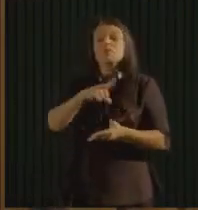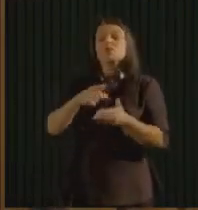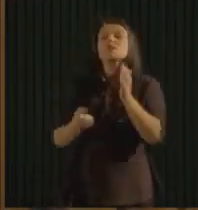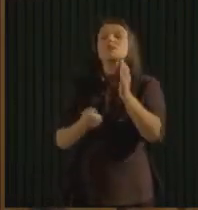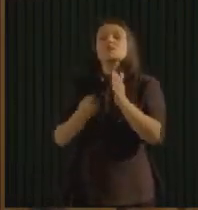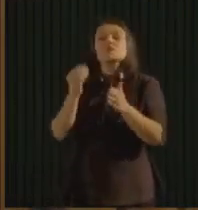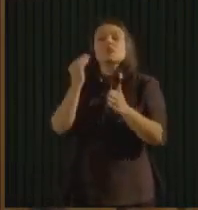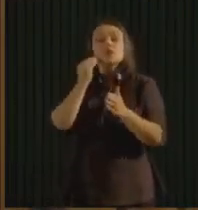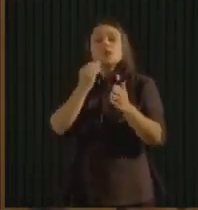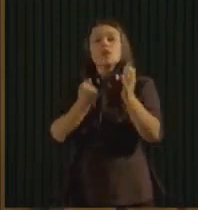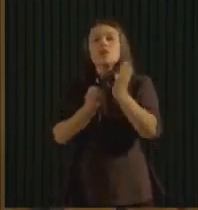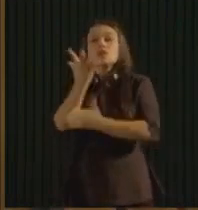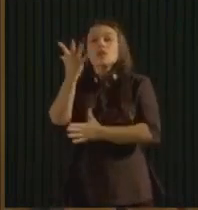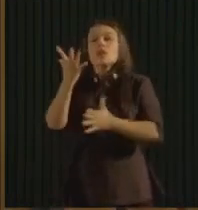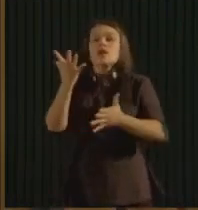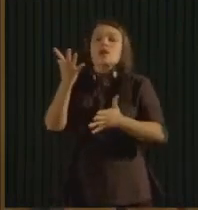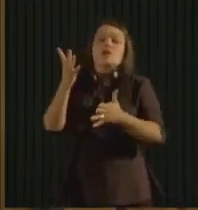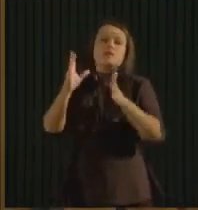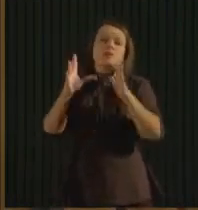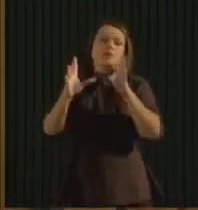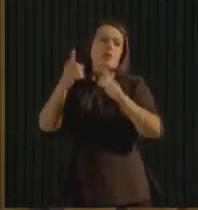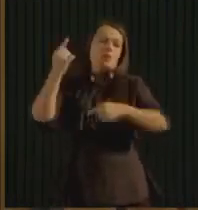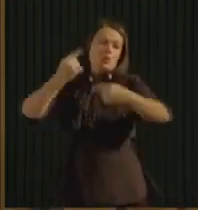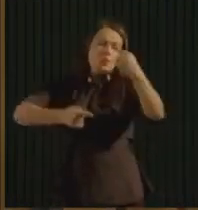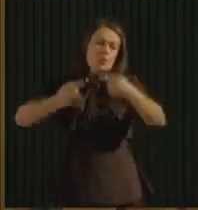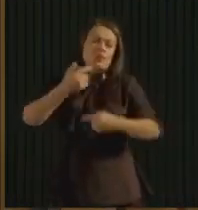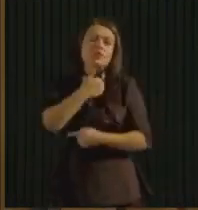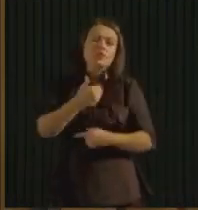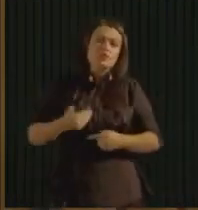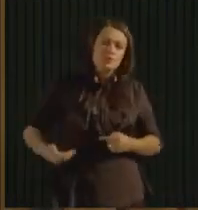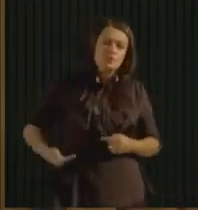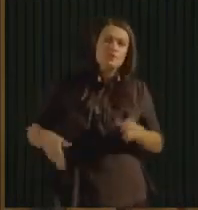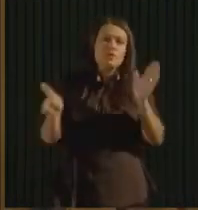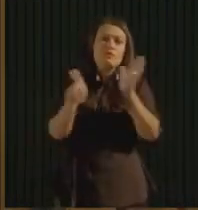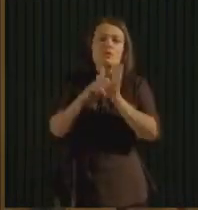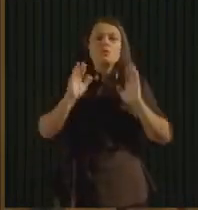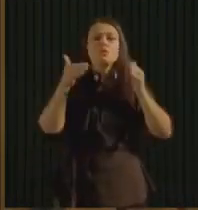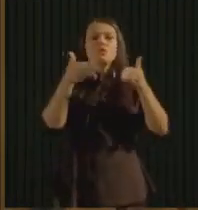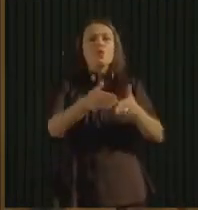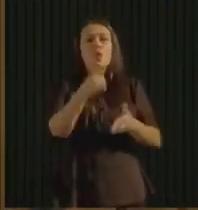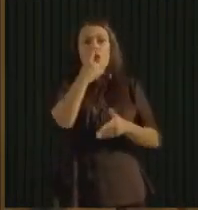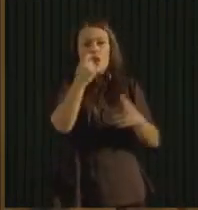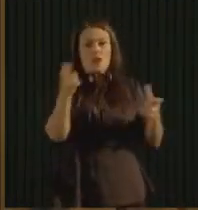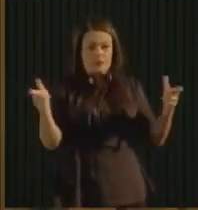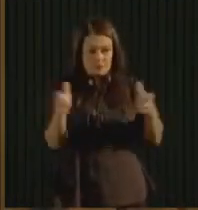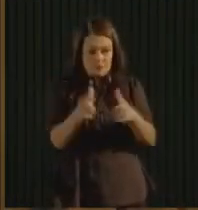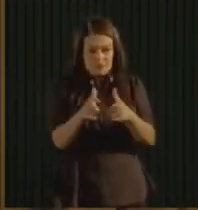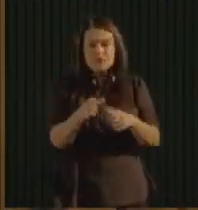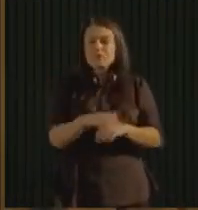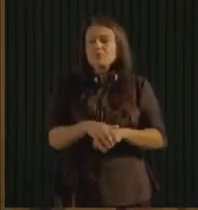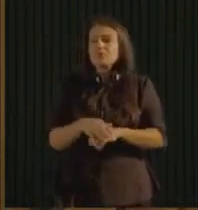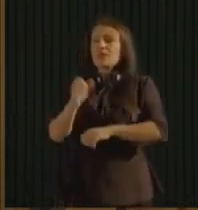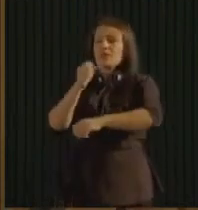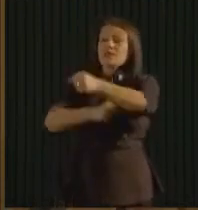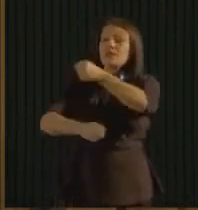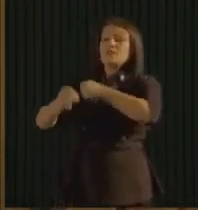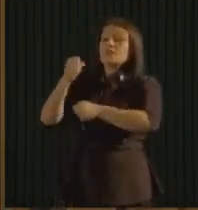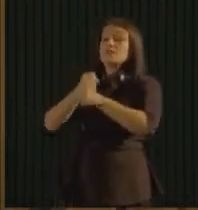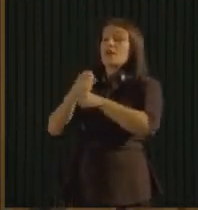públicos do Brasil. E o ano passado, nós, com a questão das queimadas na Amazônia,